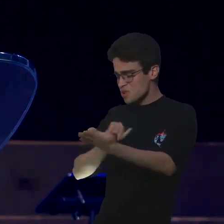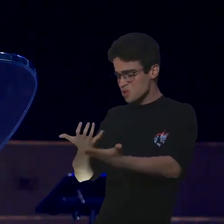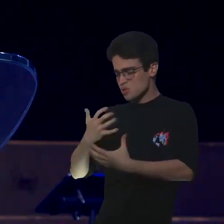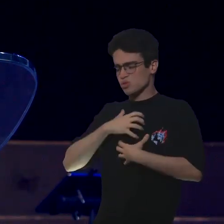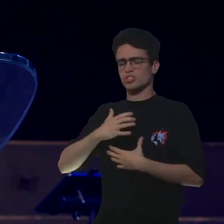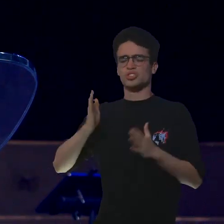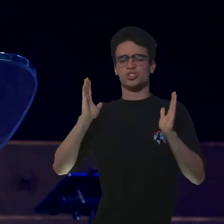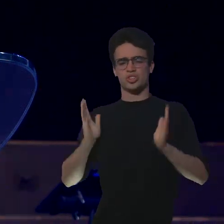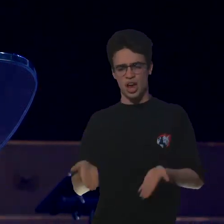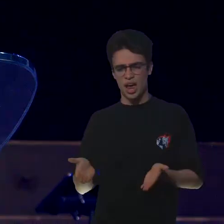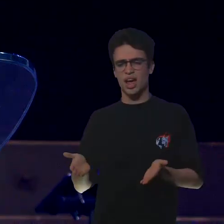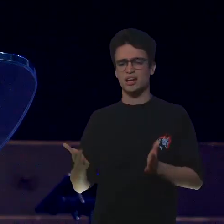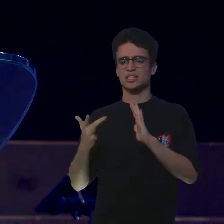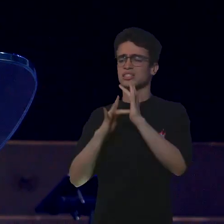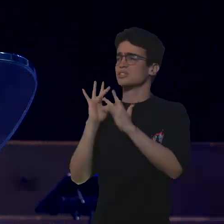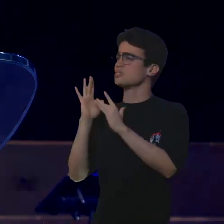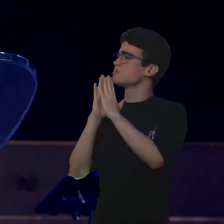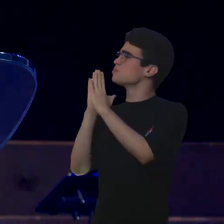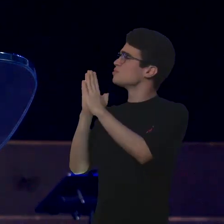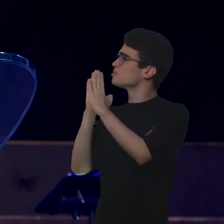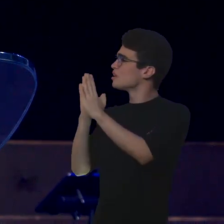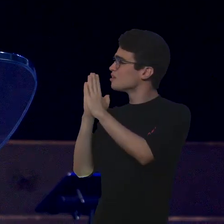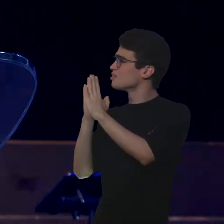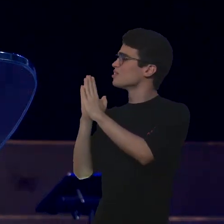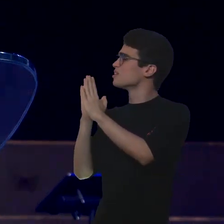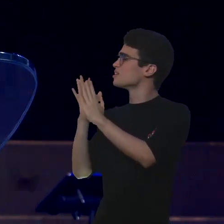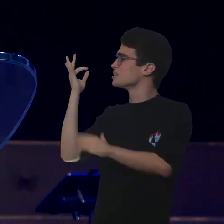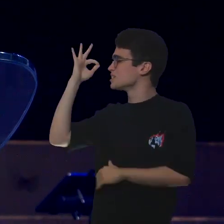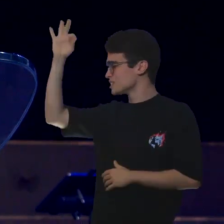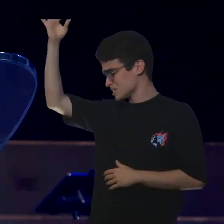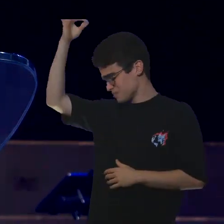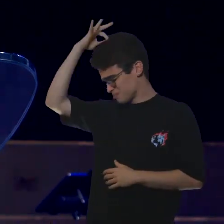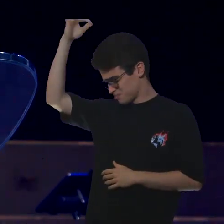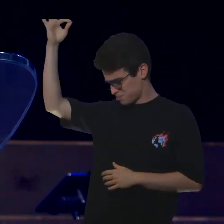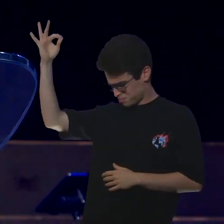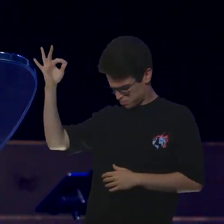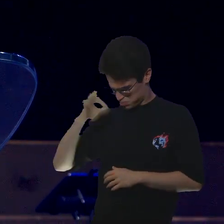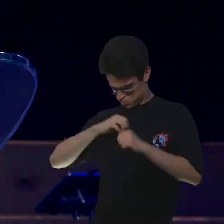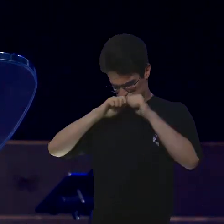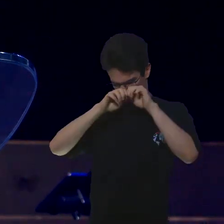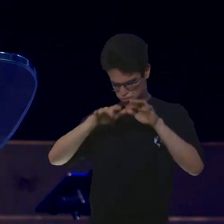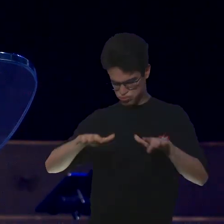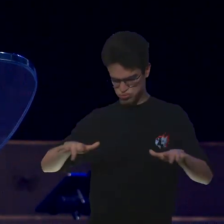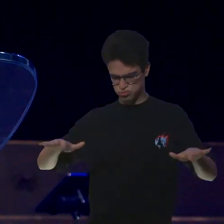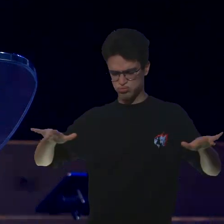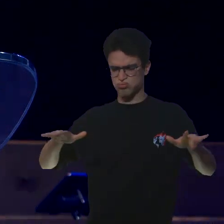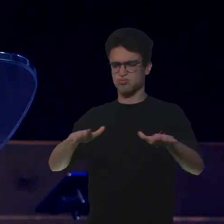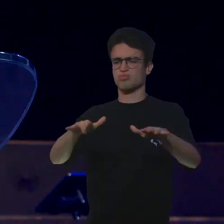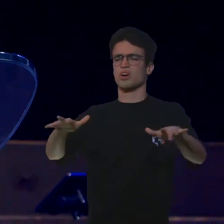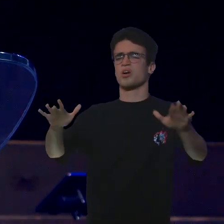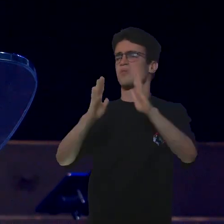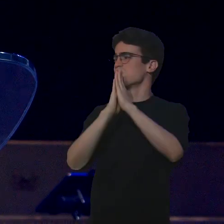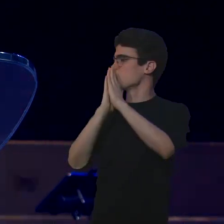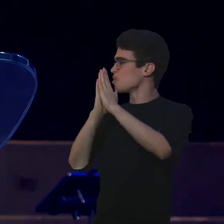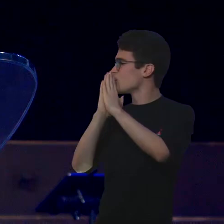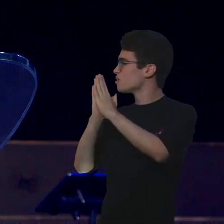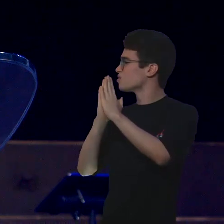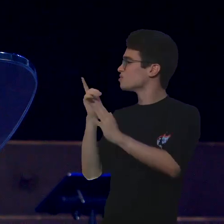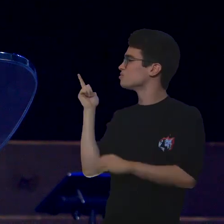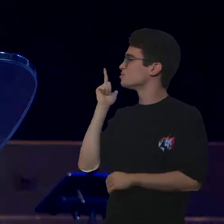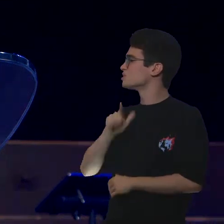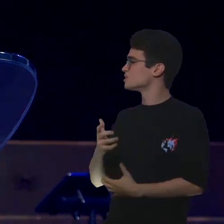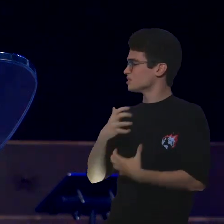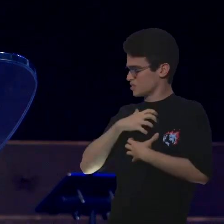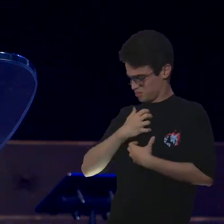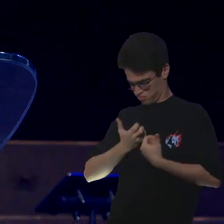corações. Peço-te, Senhor, que o teu Santo Espírito continue fluindo nesse lugar e que os nossos